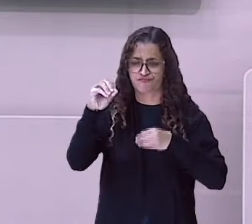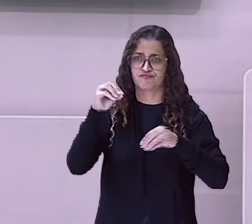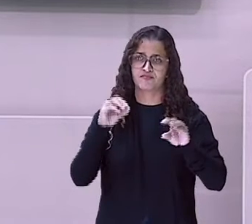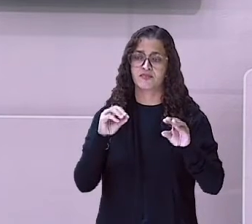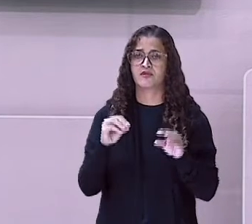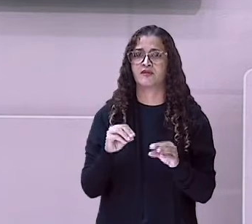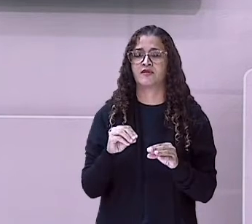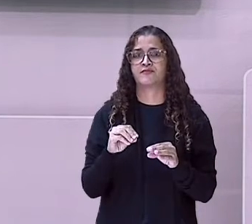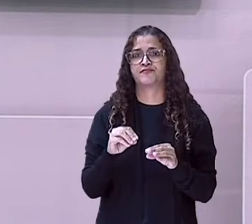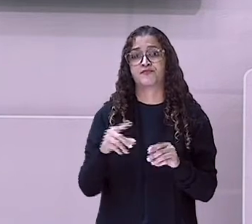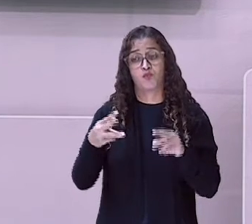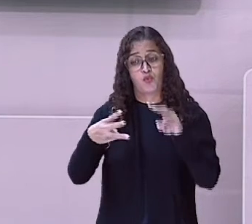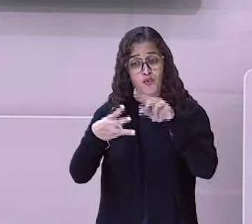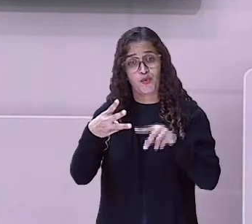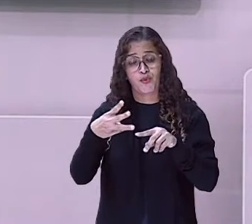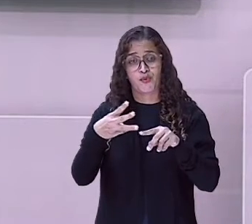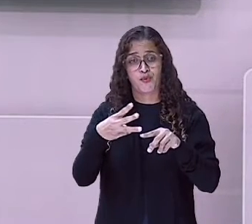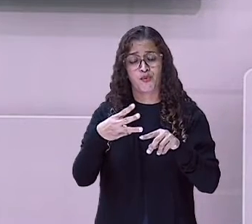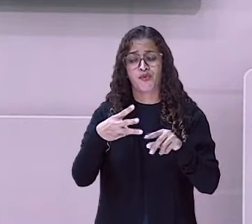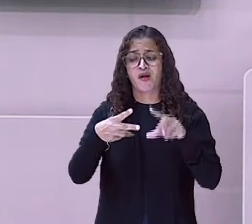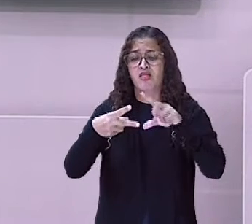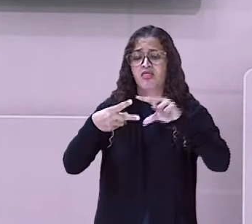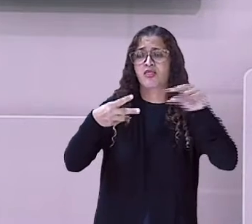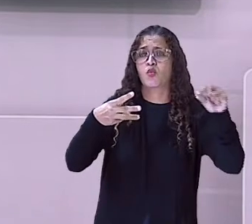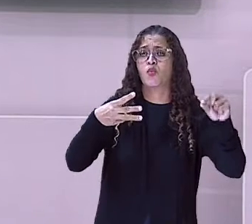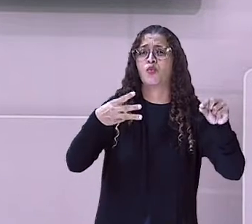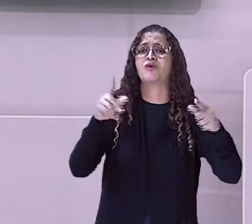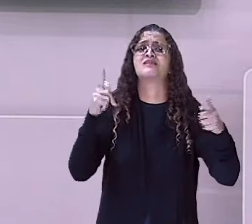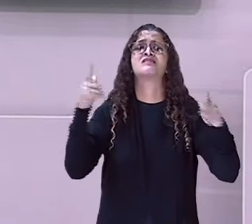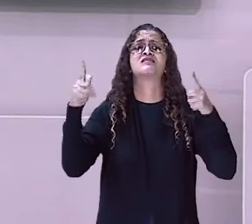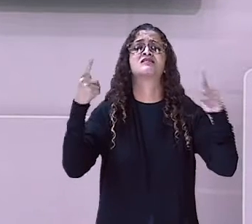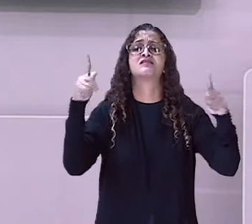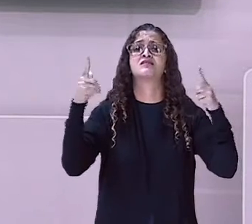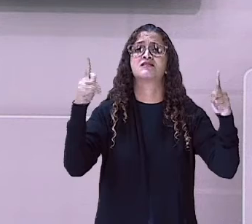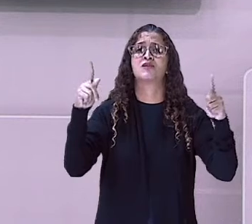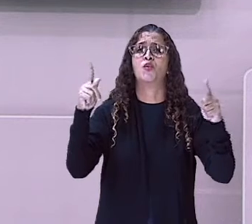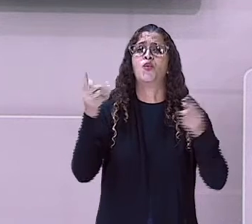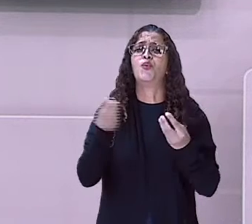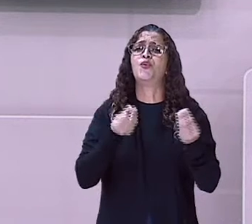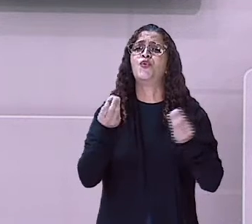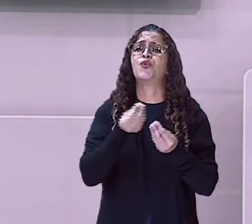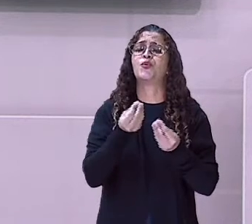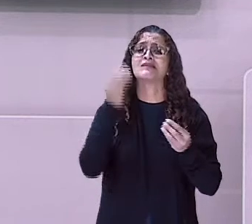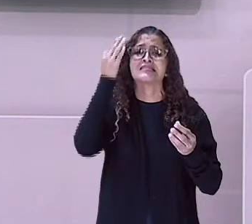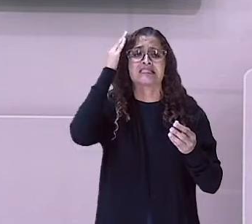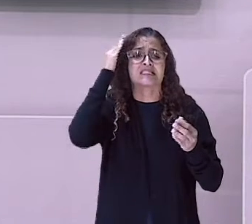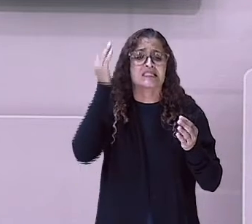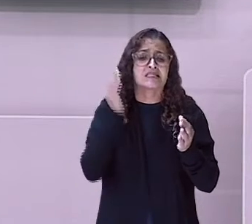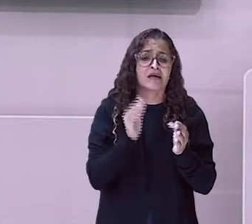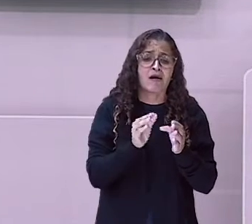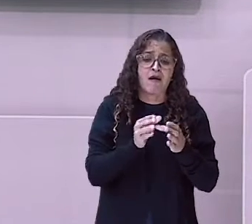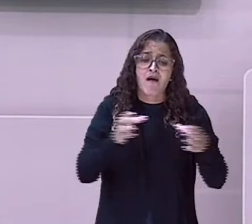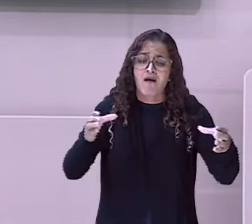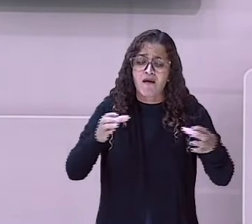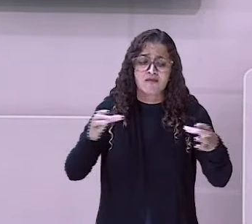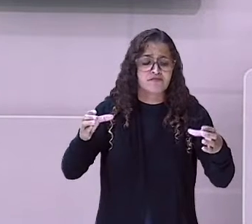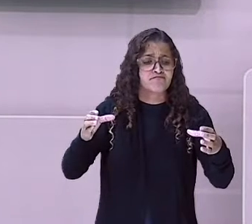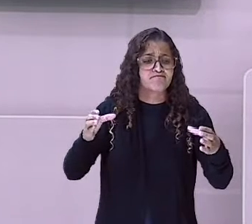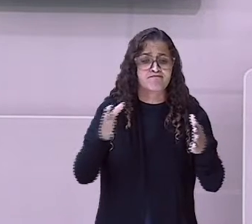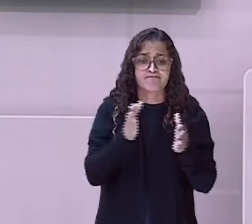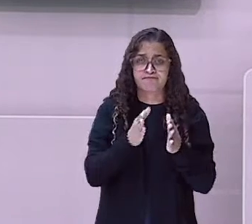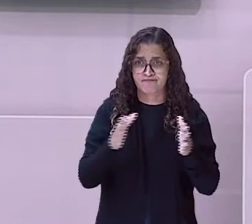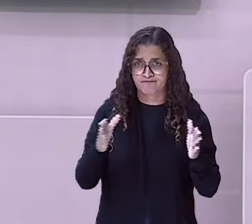a preferência de lazer, como que você ia dividir de meninos e meninas? Então, você precisa